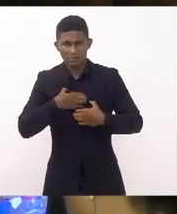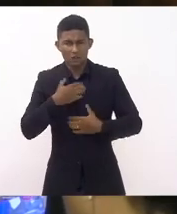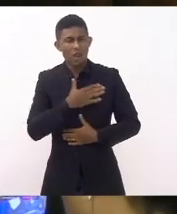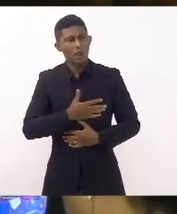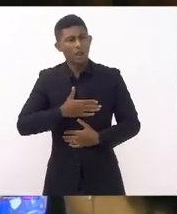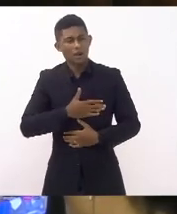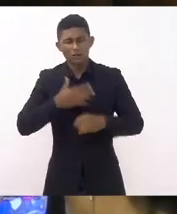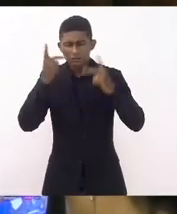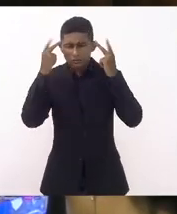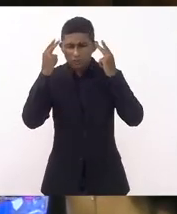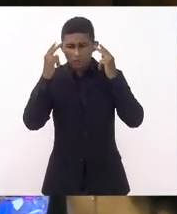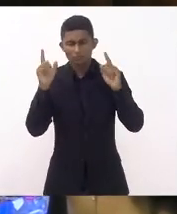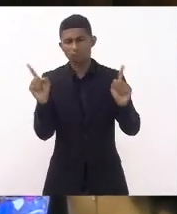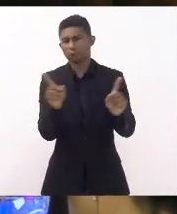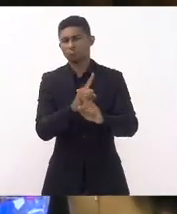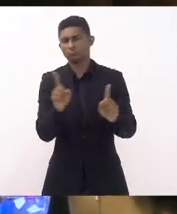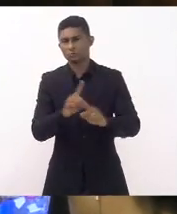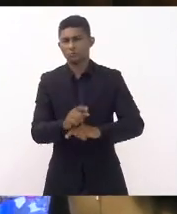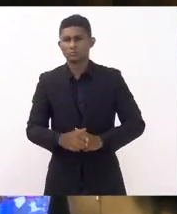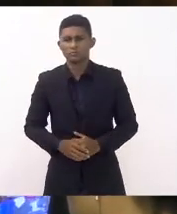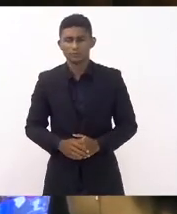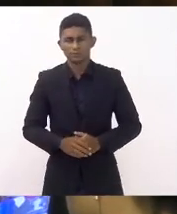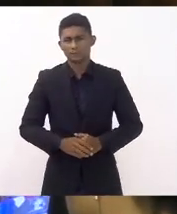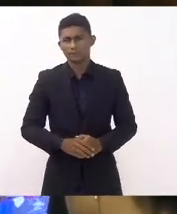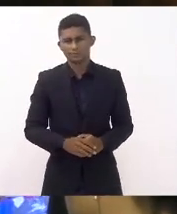essas condutas.